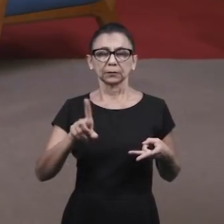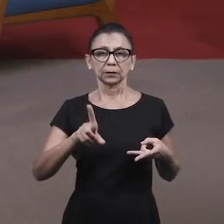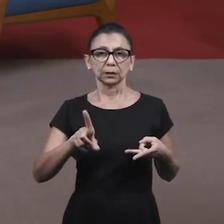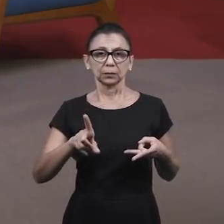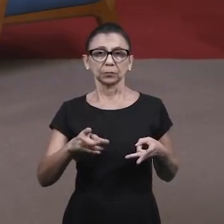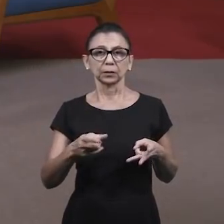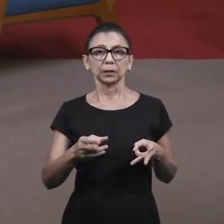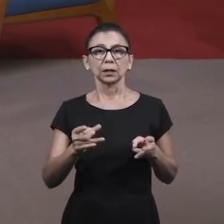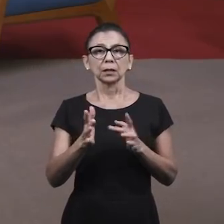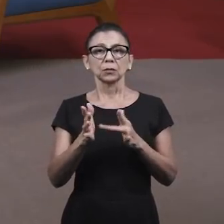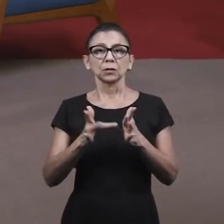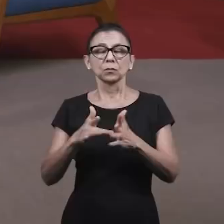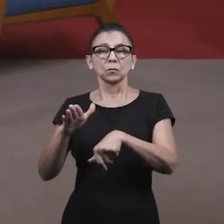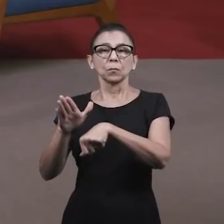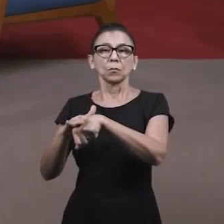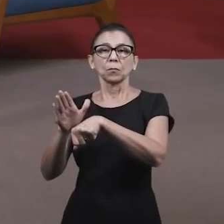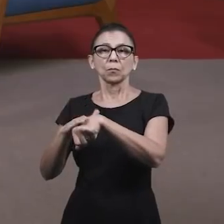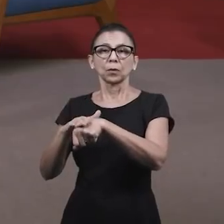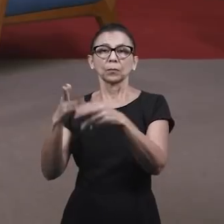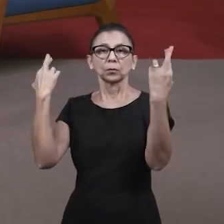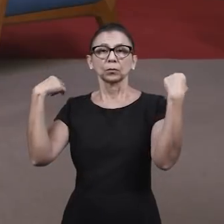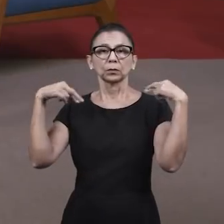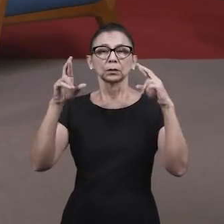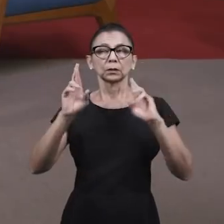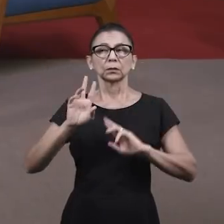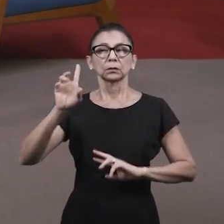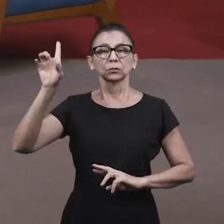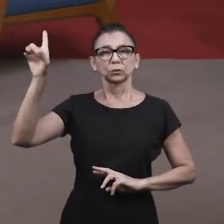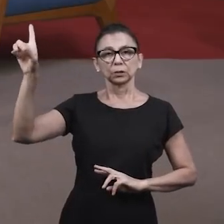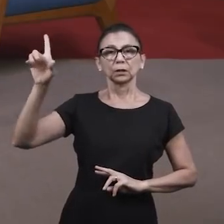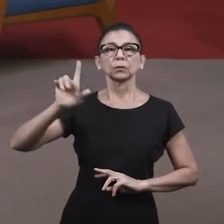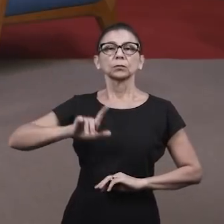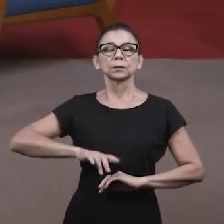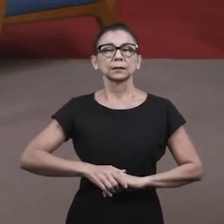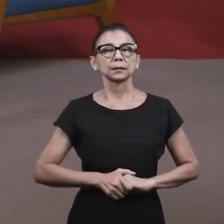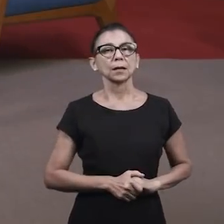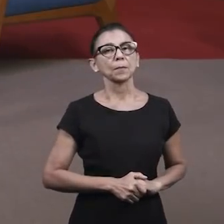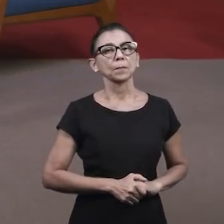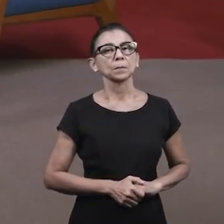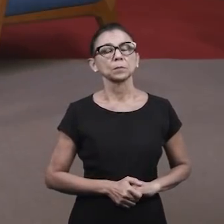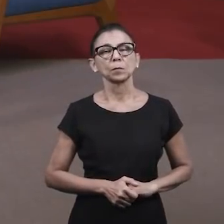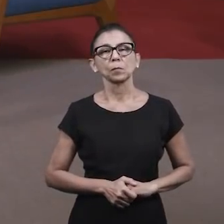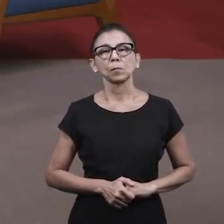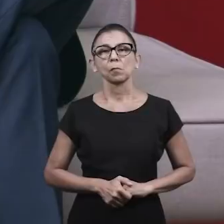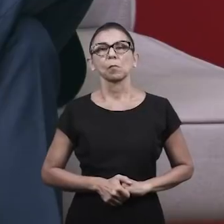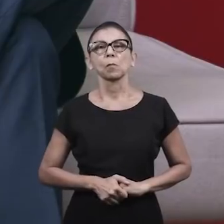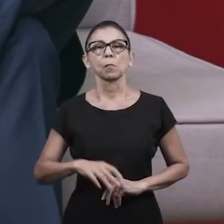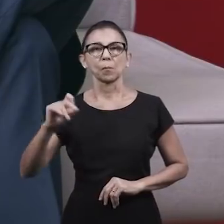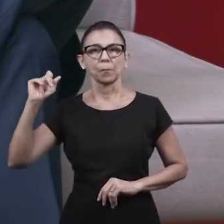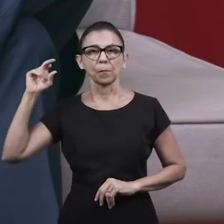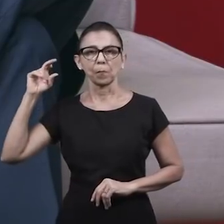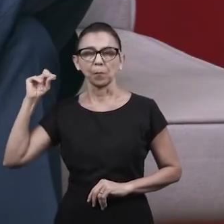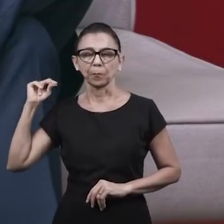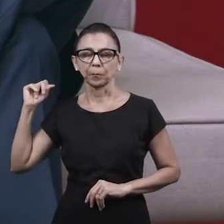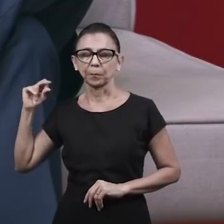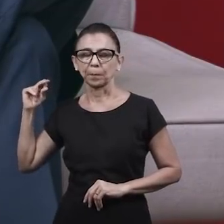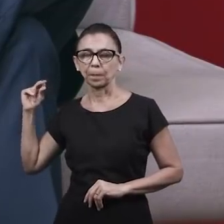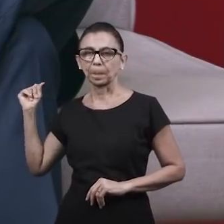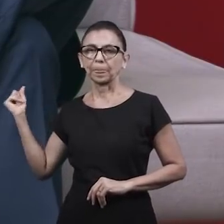você mencionou, as nossas dores, o pecado, a morte. O profeta Isaías já profetizou sobre isso. Exatamente. O pão ele manteve